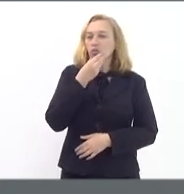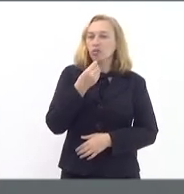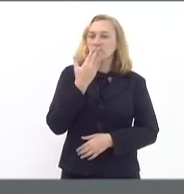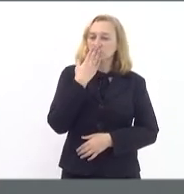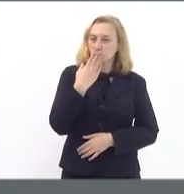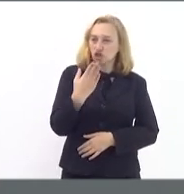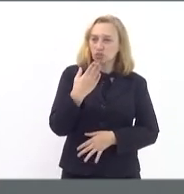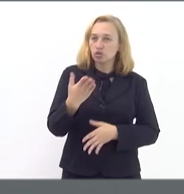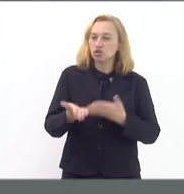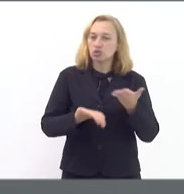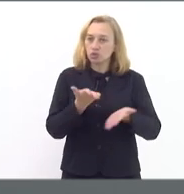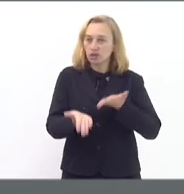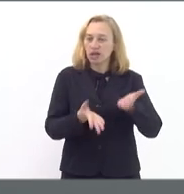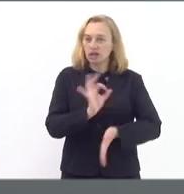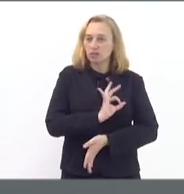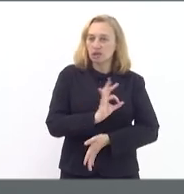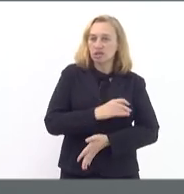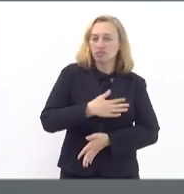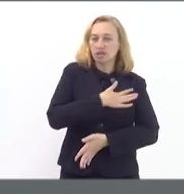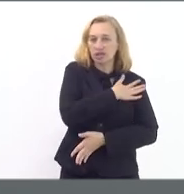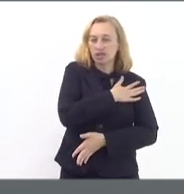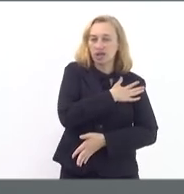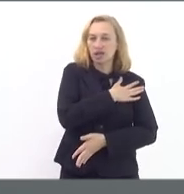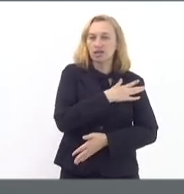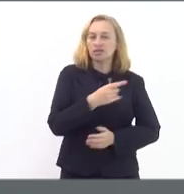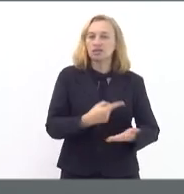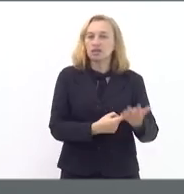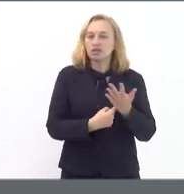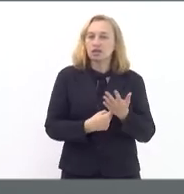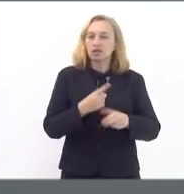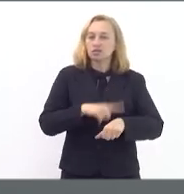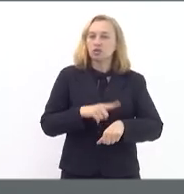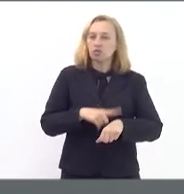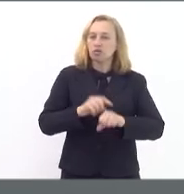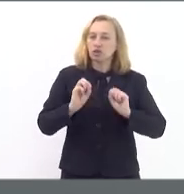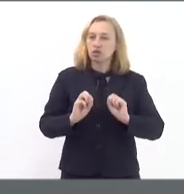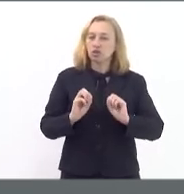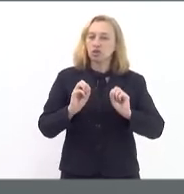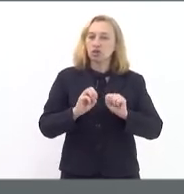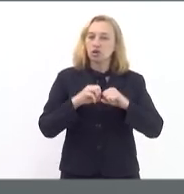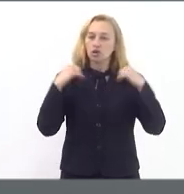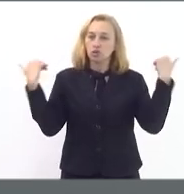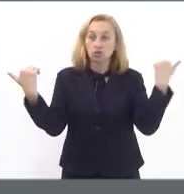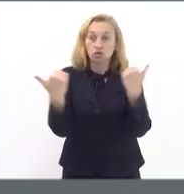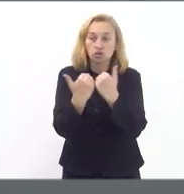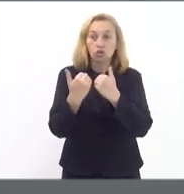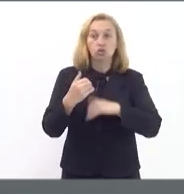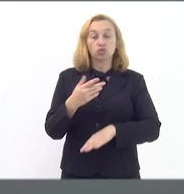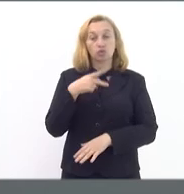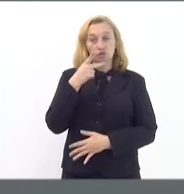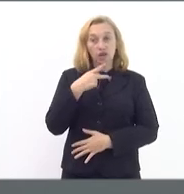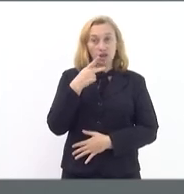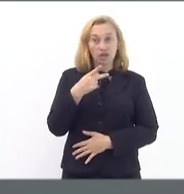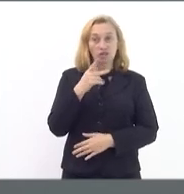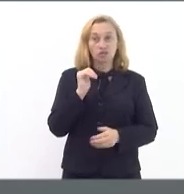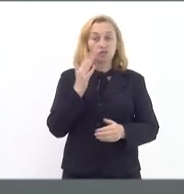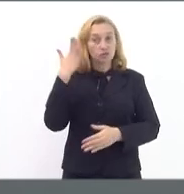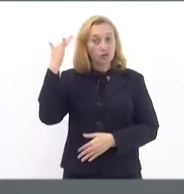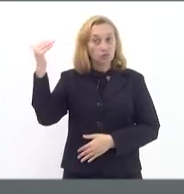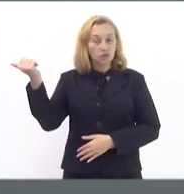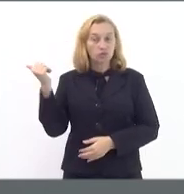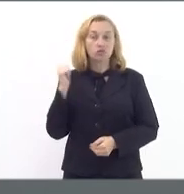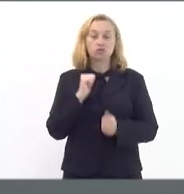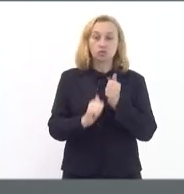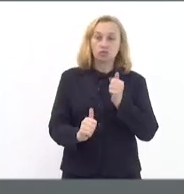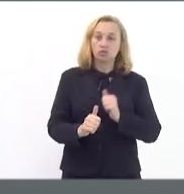policiamento que a polícia militar disponibiliza nesses eventos um jogo clássico por exemplo se eu tô falando de até tô entrando no metro de outra e